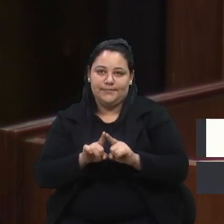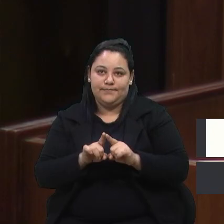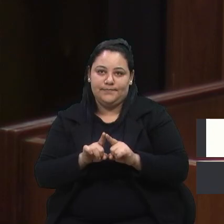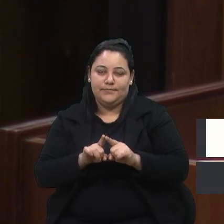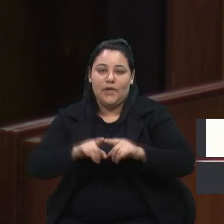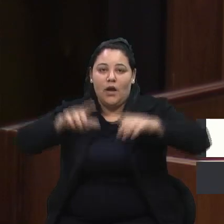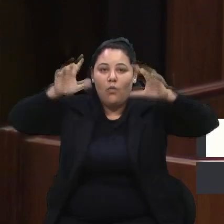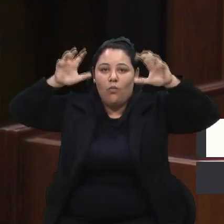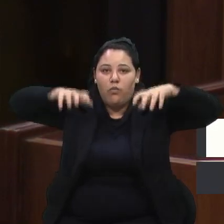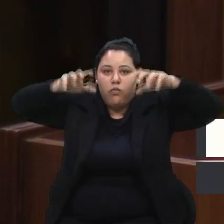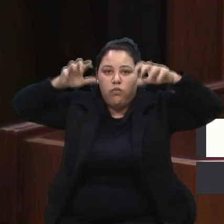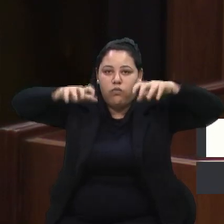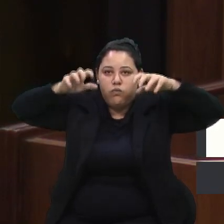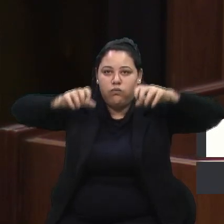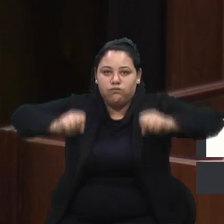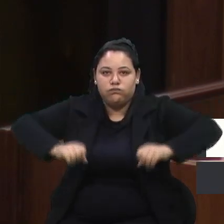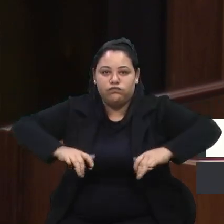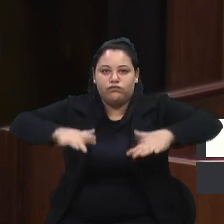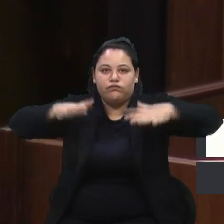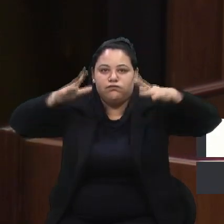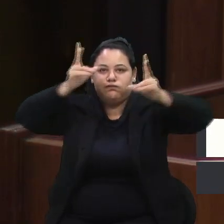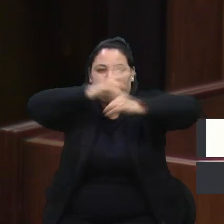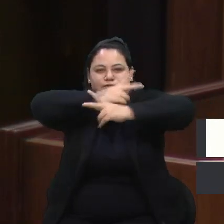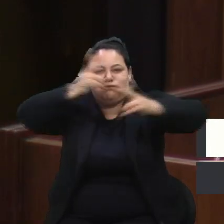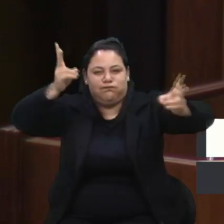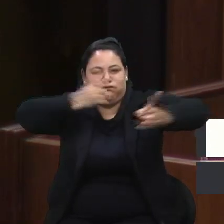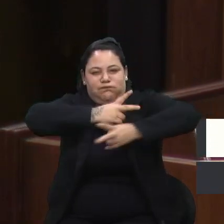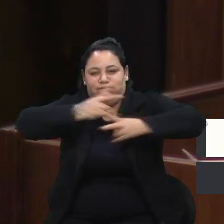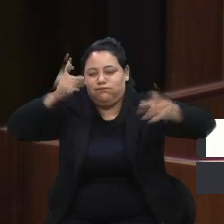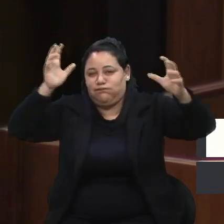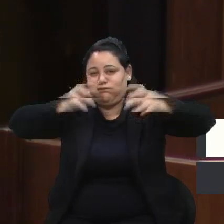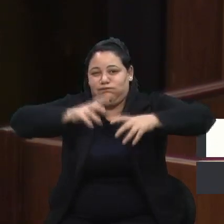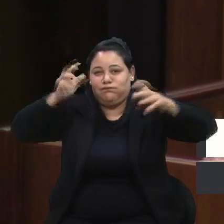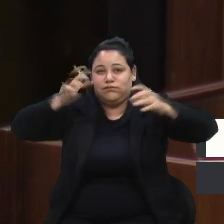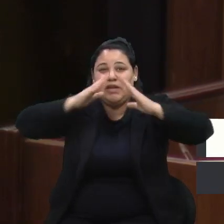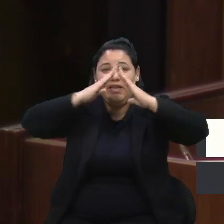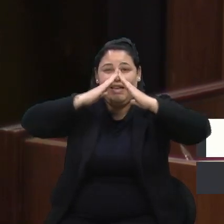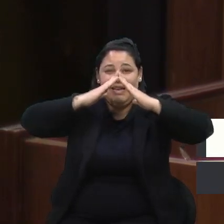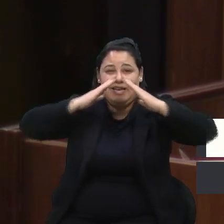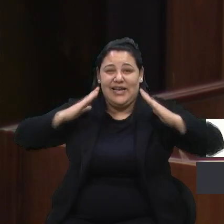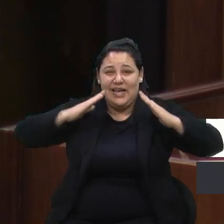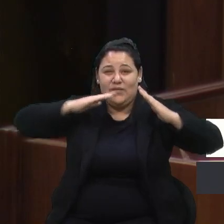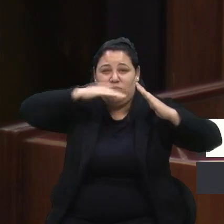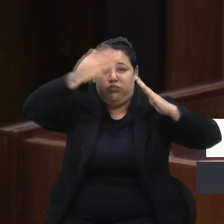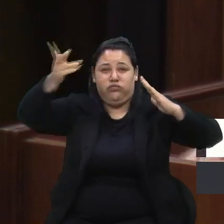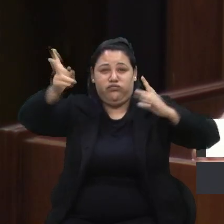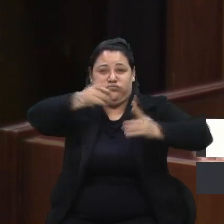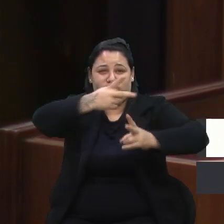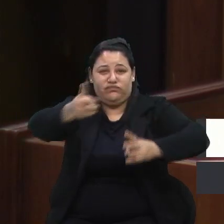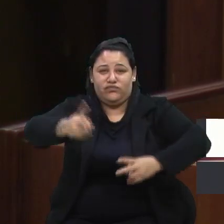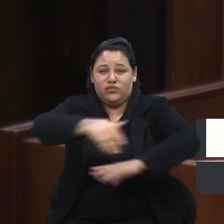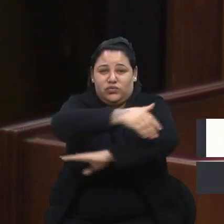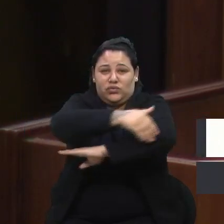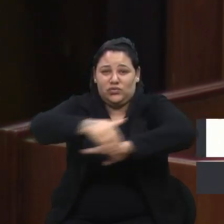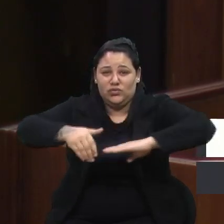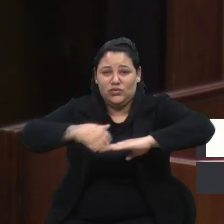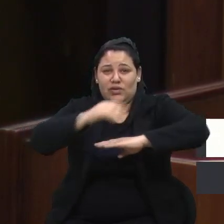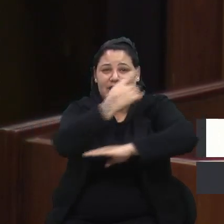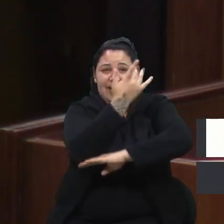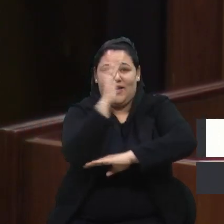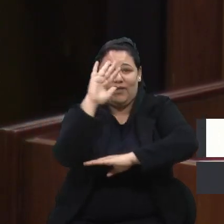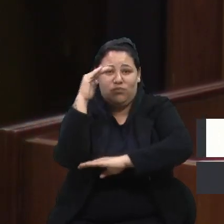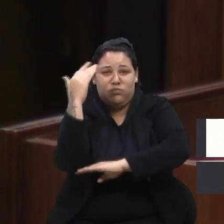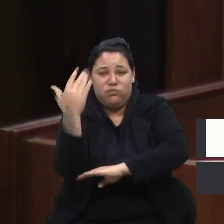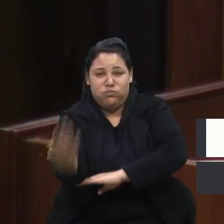que deu, temporal feio em Caxias do Sul, casa destelhada, alagamento, ruas com árvore caída, e a